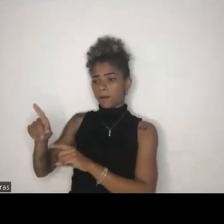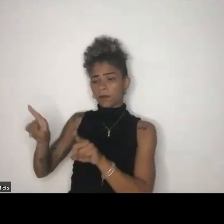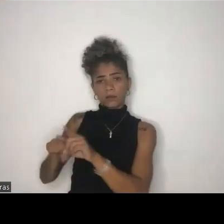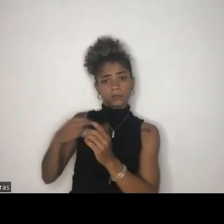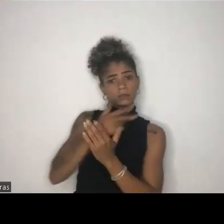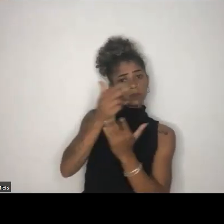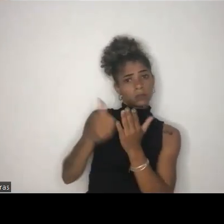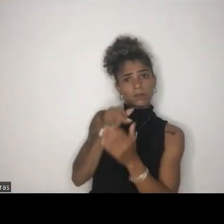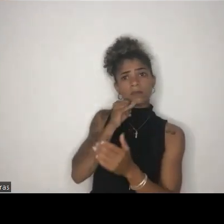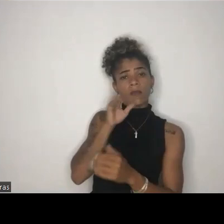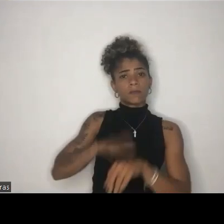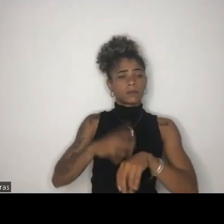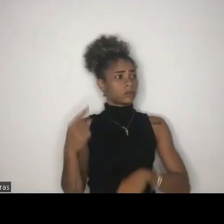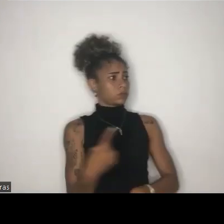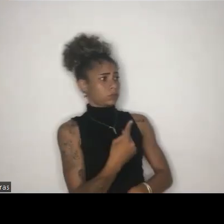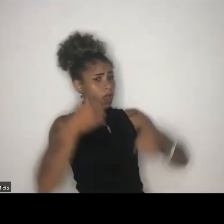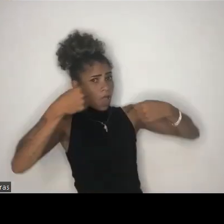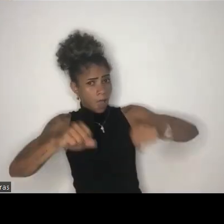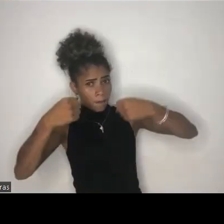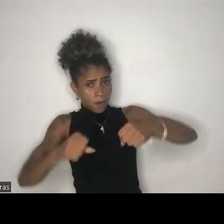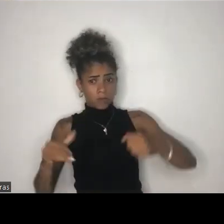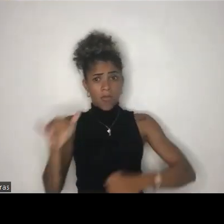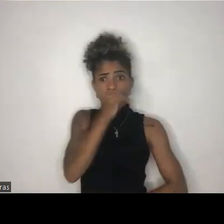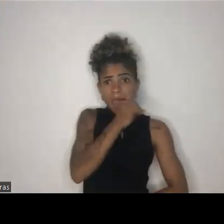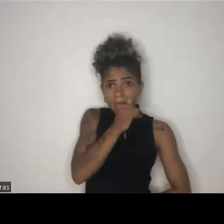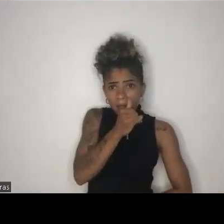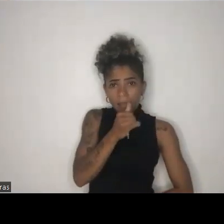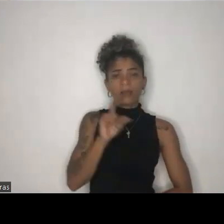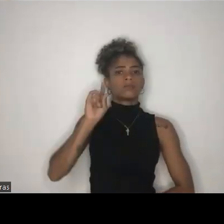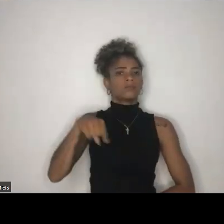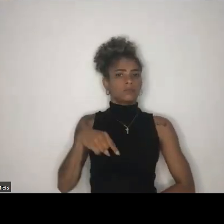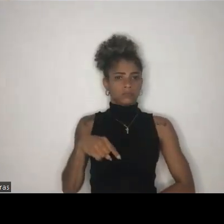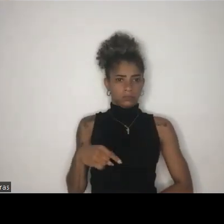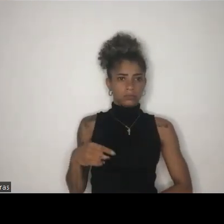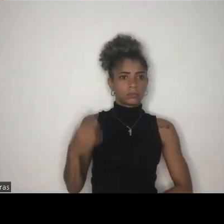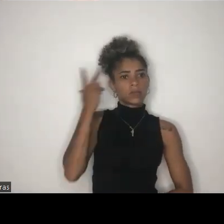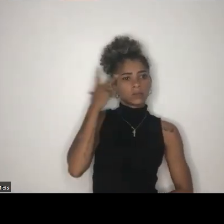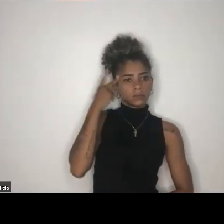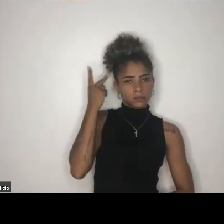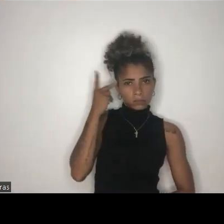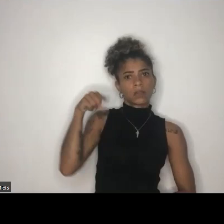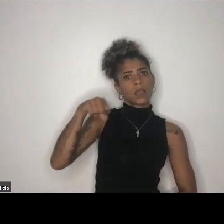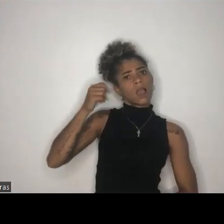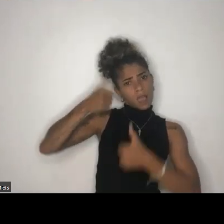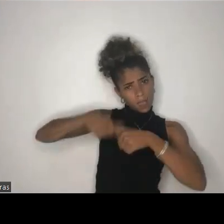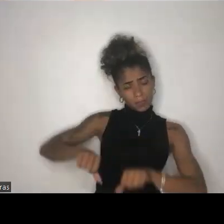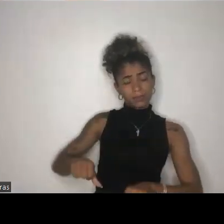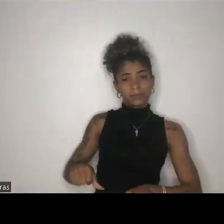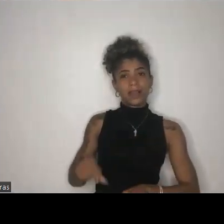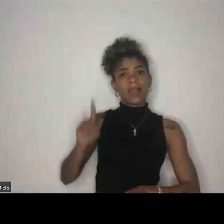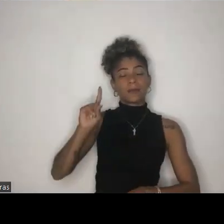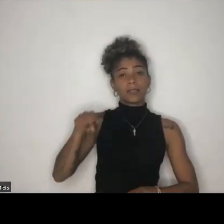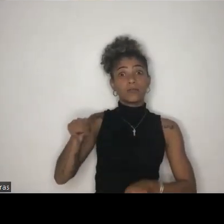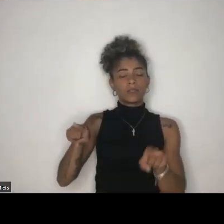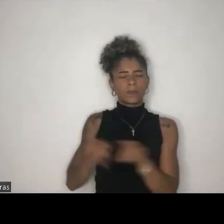elétrica que está em circulação em São Paulo que é essa daí que ela ela tá em São Paulo a todos os estudos